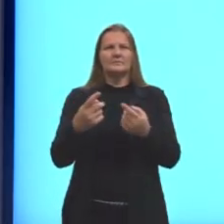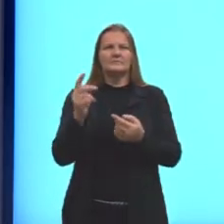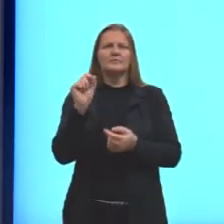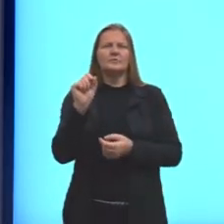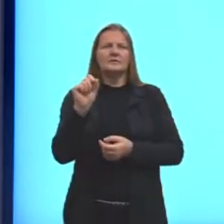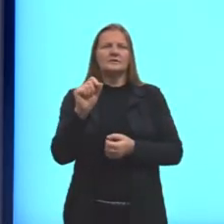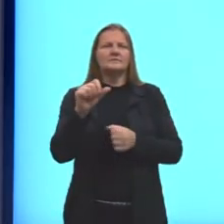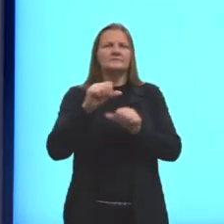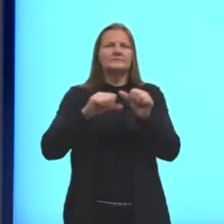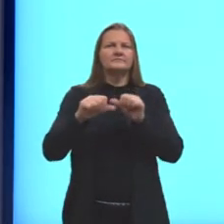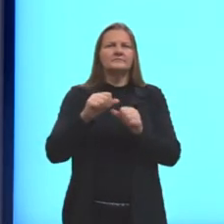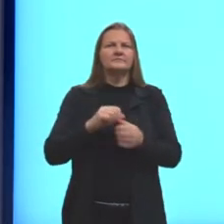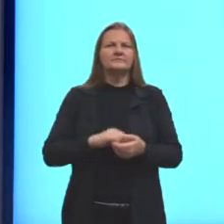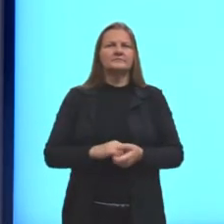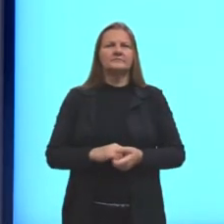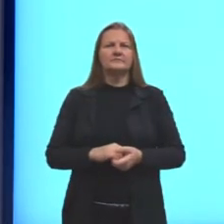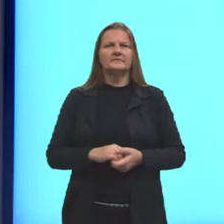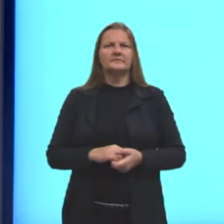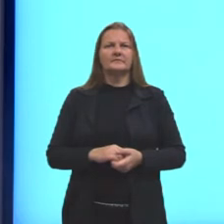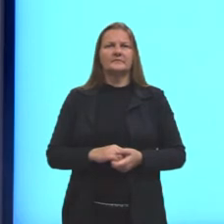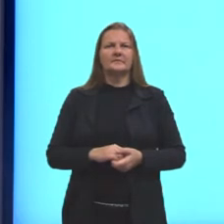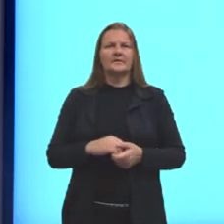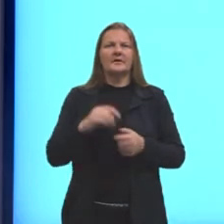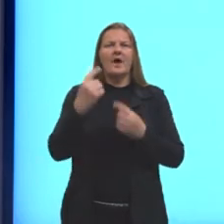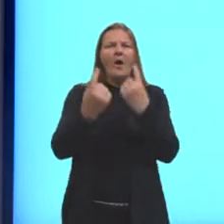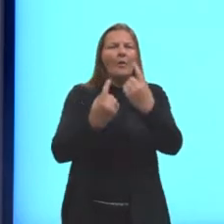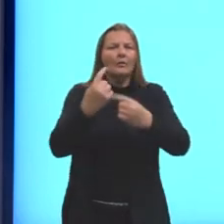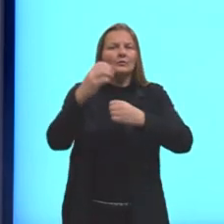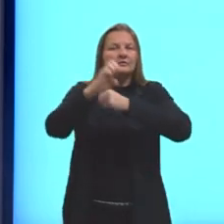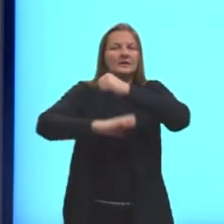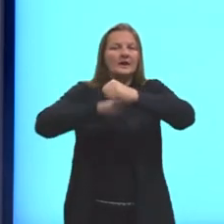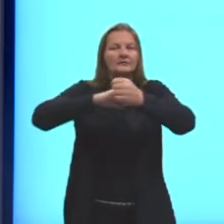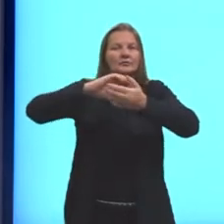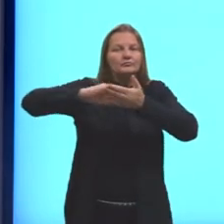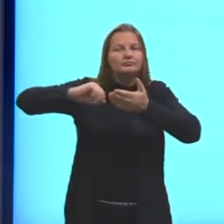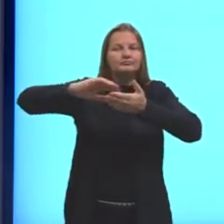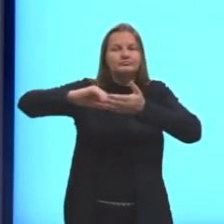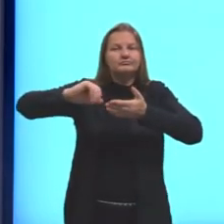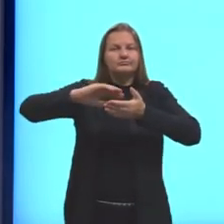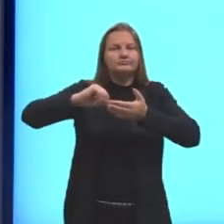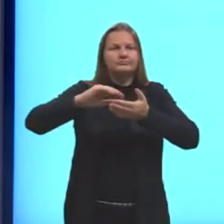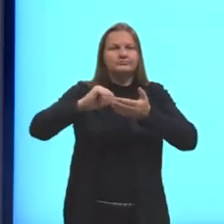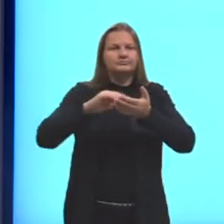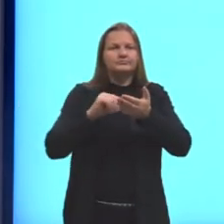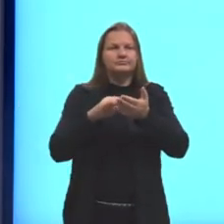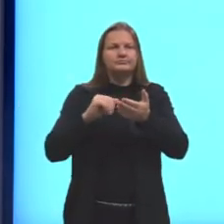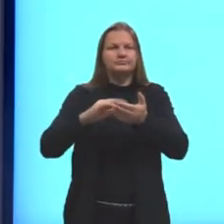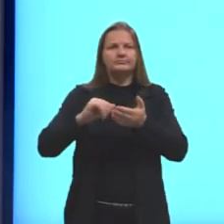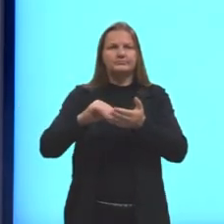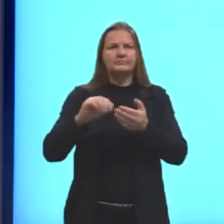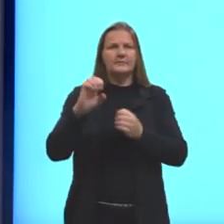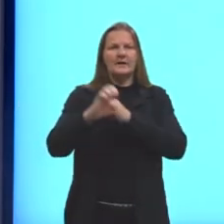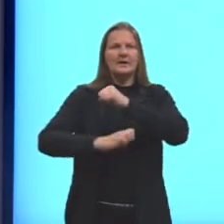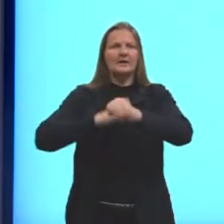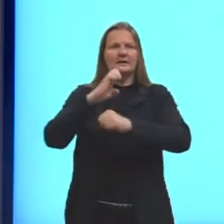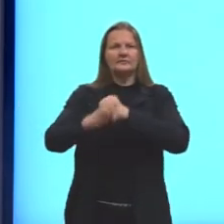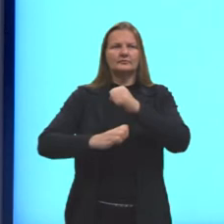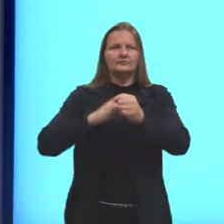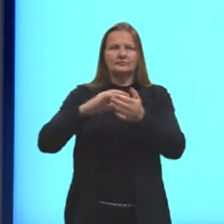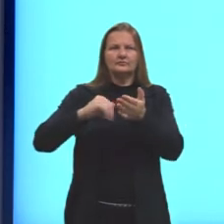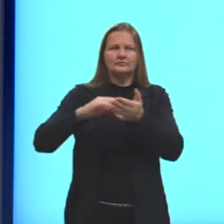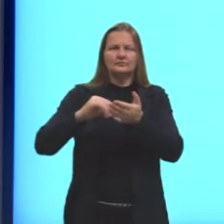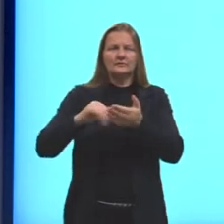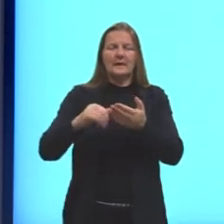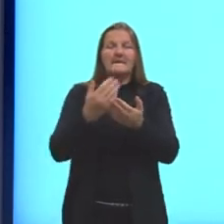eu vou remover alguns elétrons ó vejam que aqui ficou faltando né então esse corpo agora ele